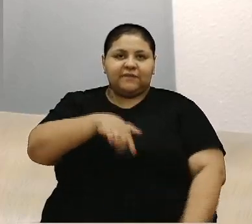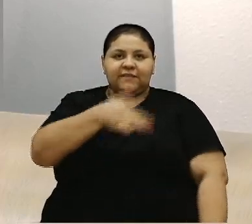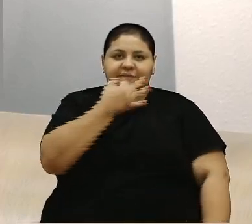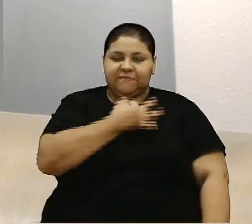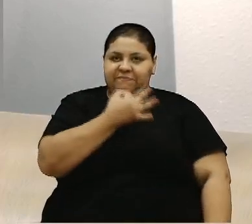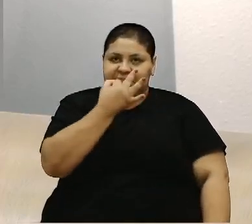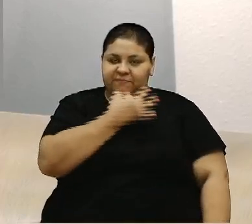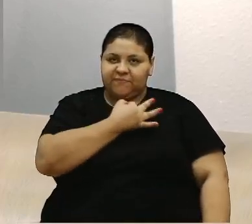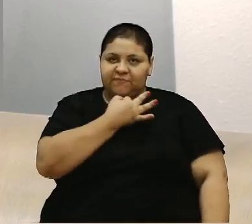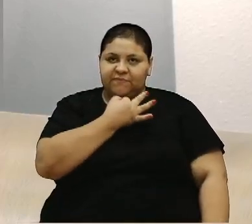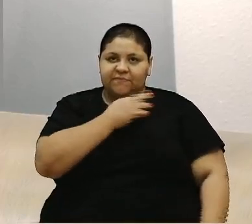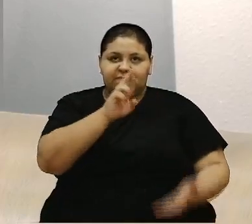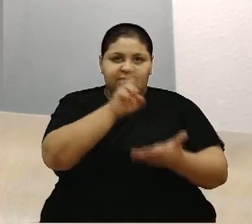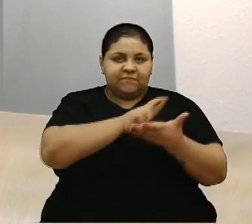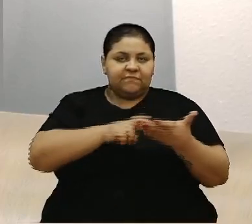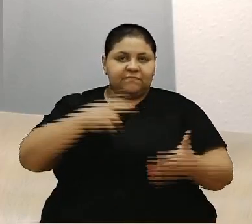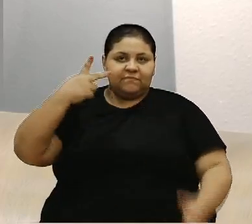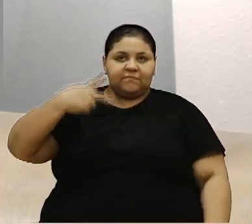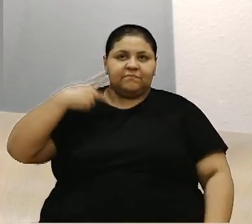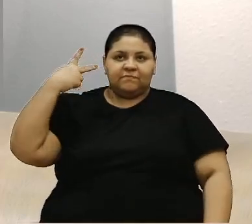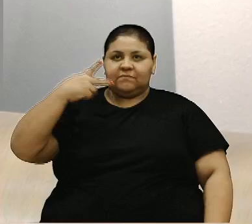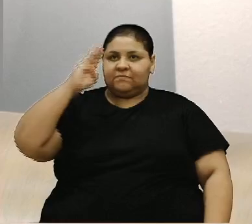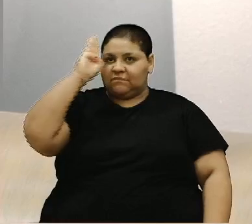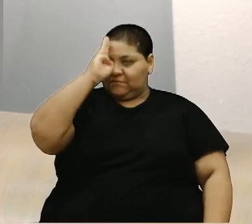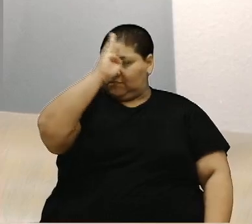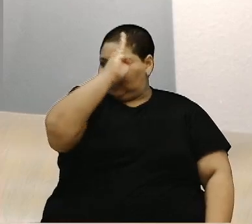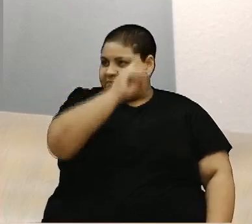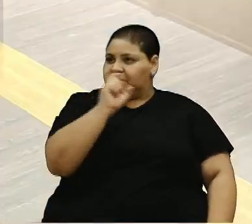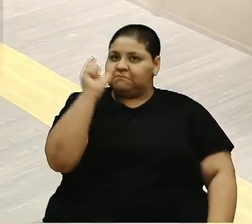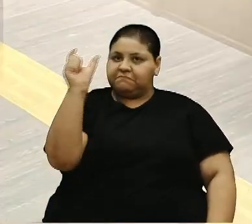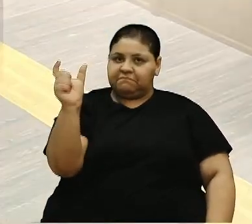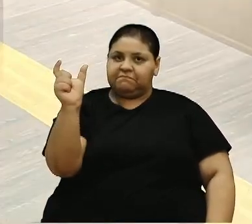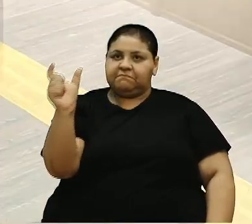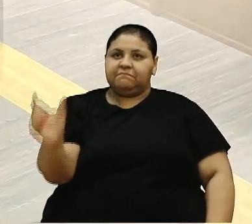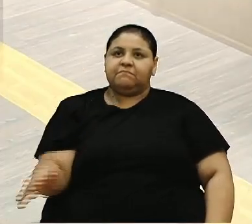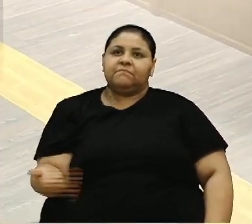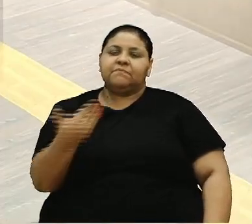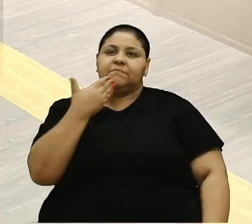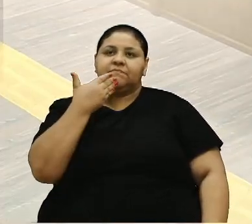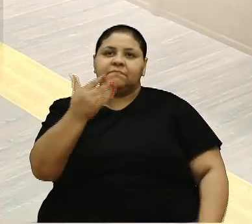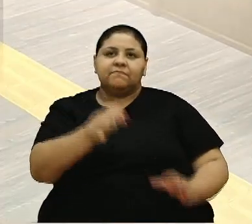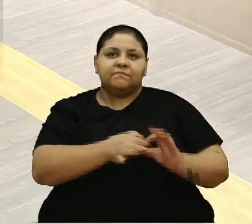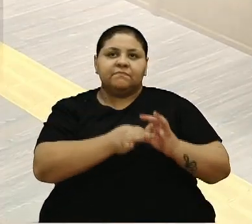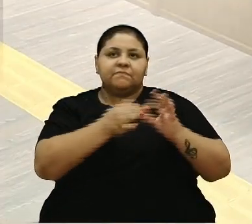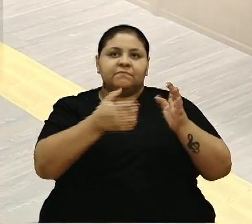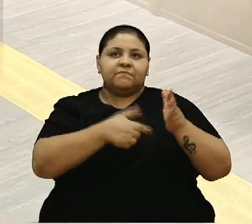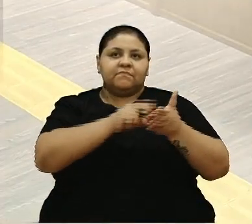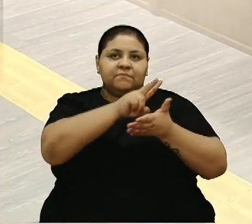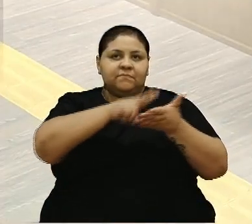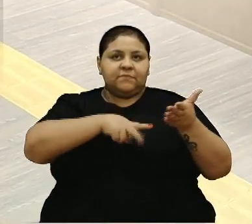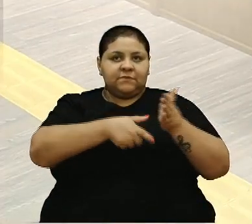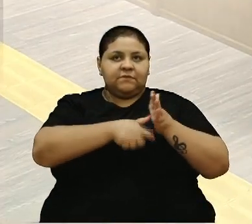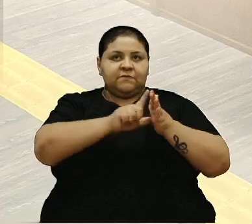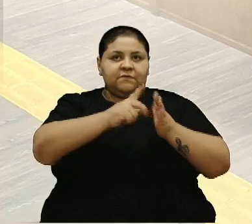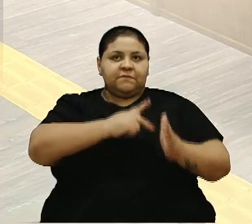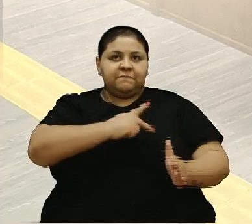Sul. Relator, vereador Adriano Bressan, com a palavra o relator. Peço a dispensa de ter lido na sessão anterior, senhora